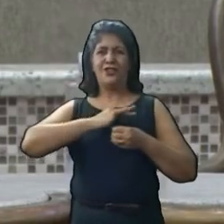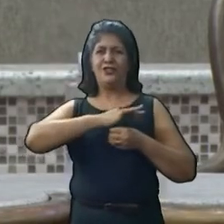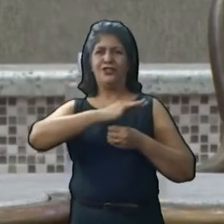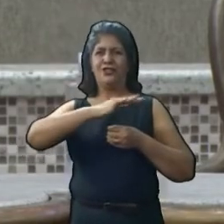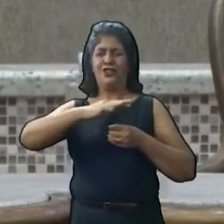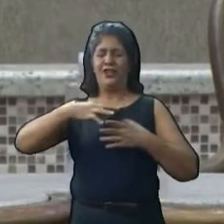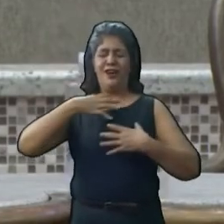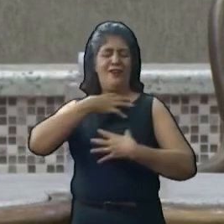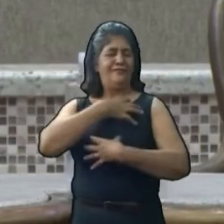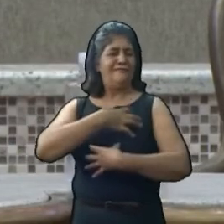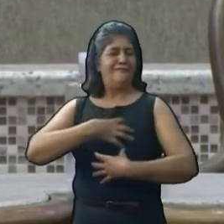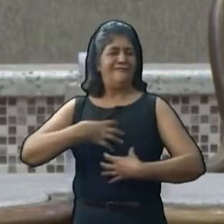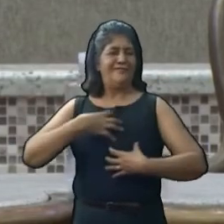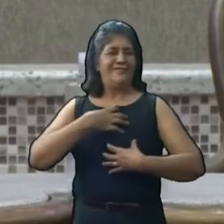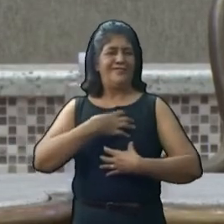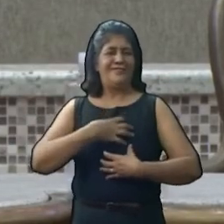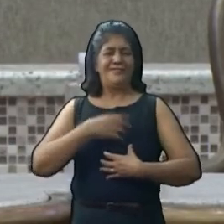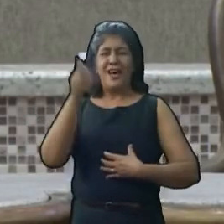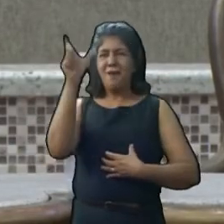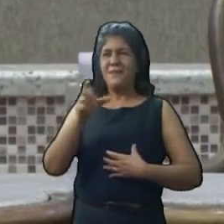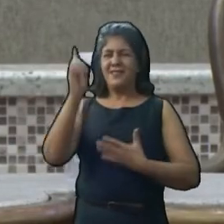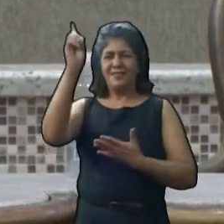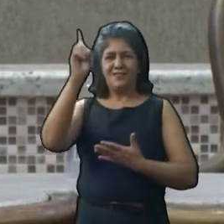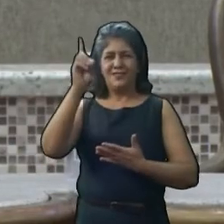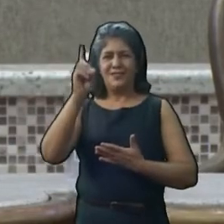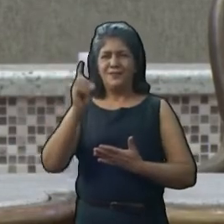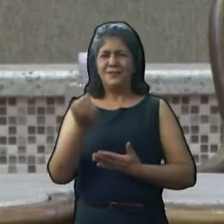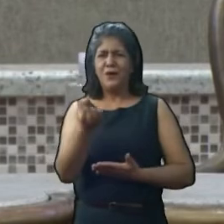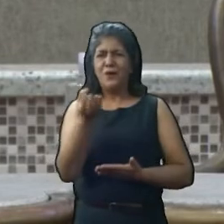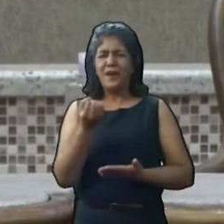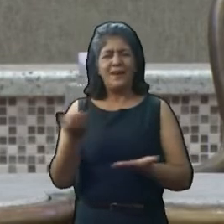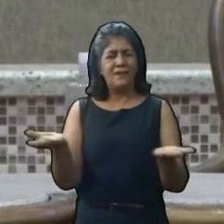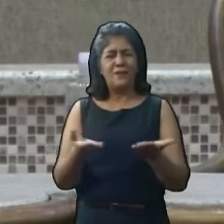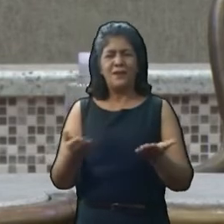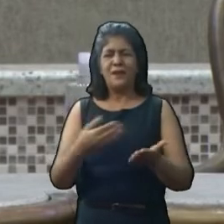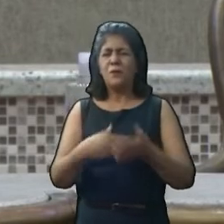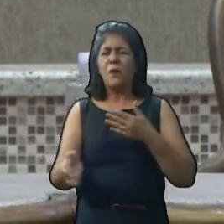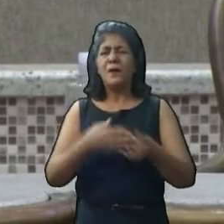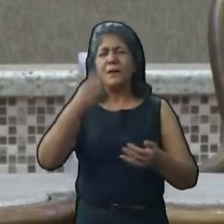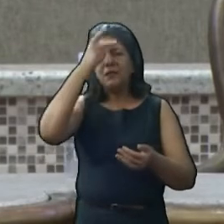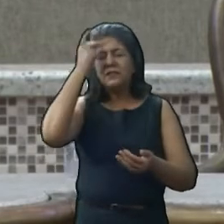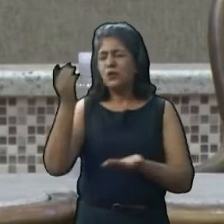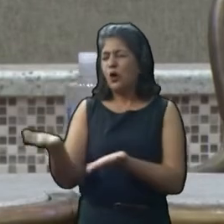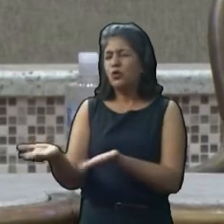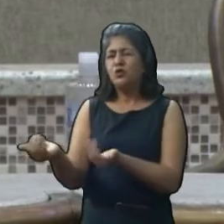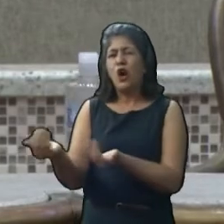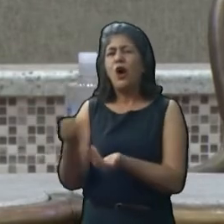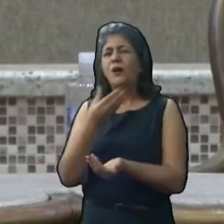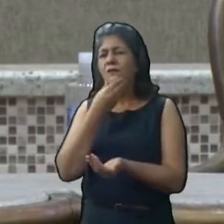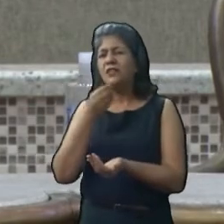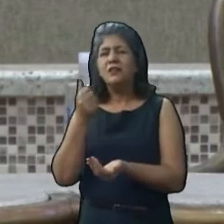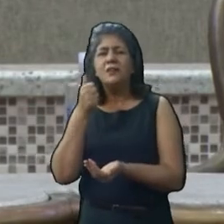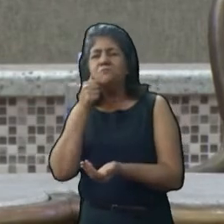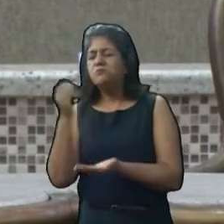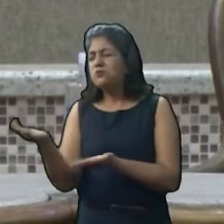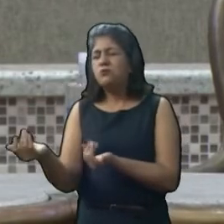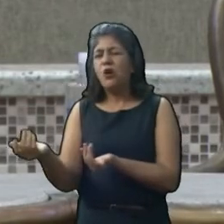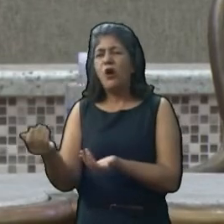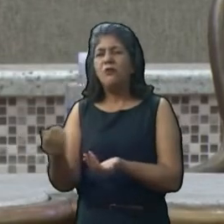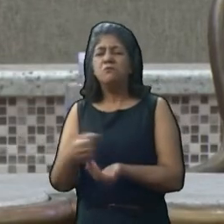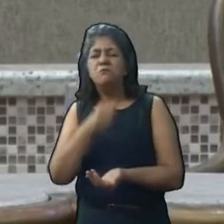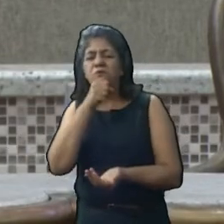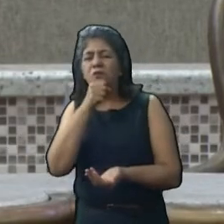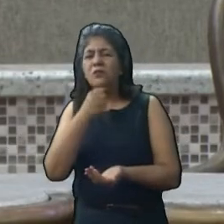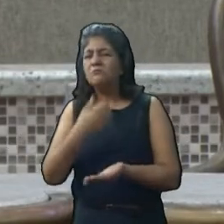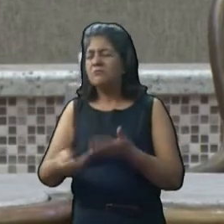santo de deus eu quero que você jovem que me assiste agora você moça você seja uma pessoa cheia do espírito santo